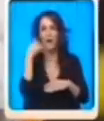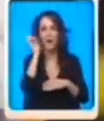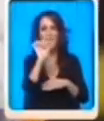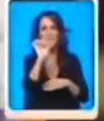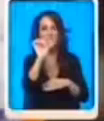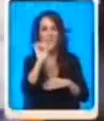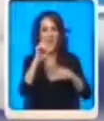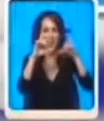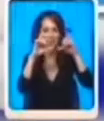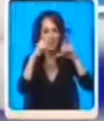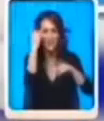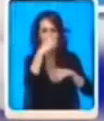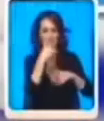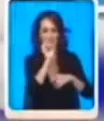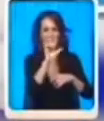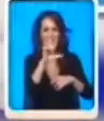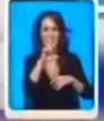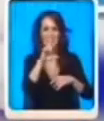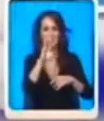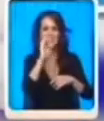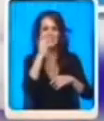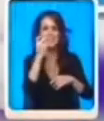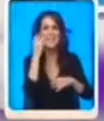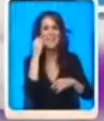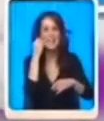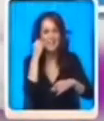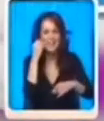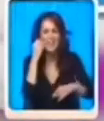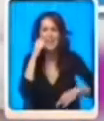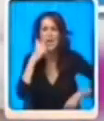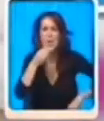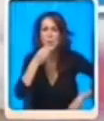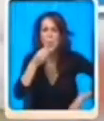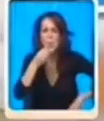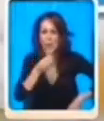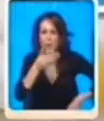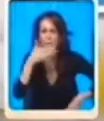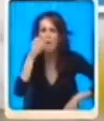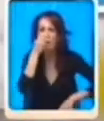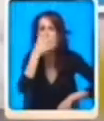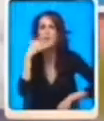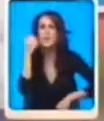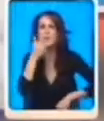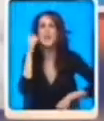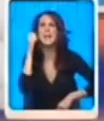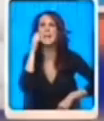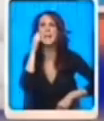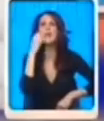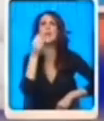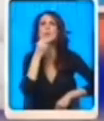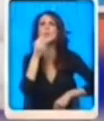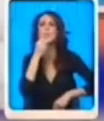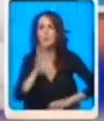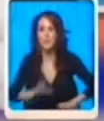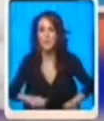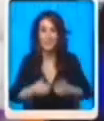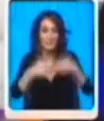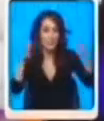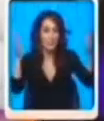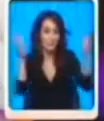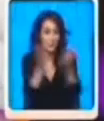dela. E quem é que comeu a Floribela? Foi todos.